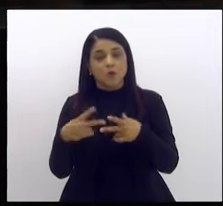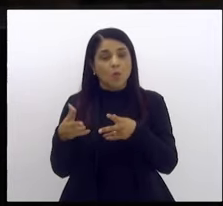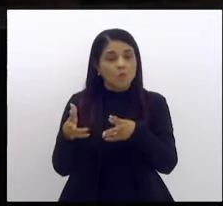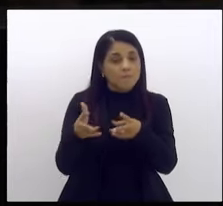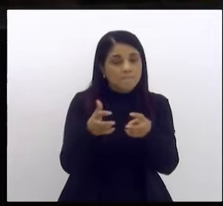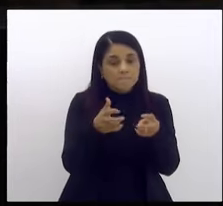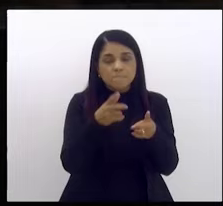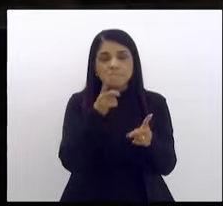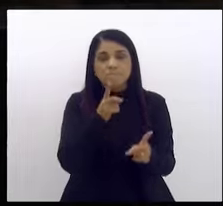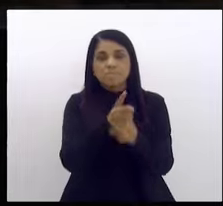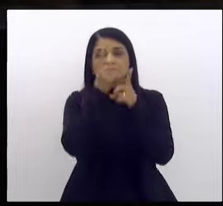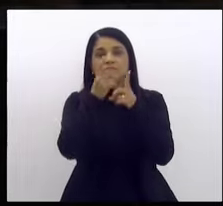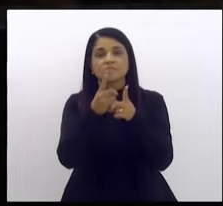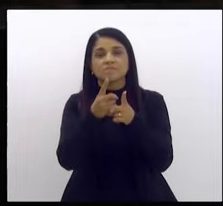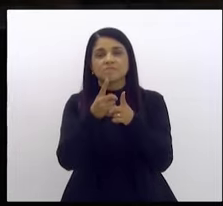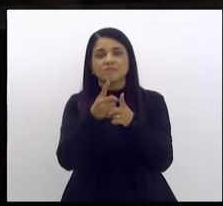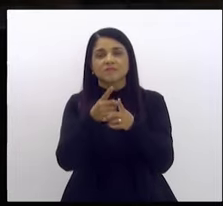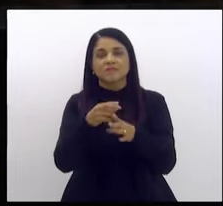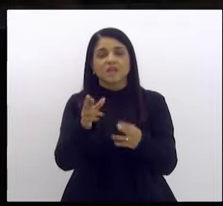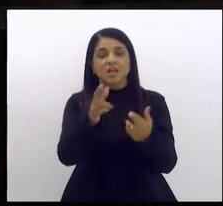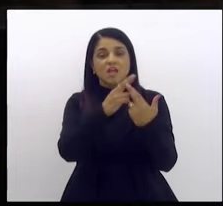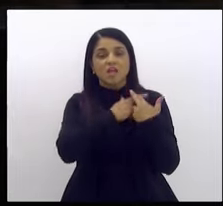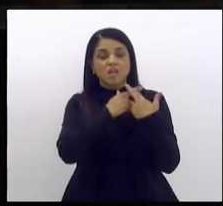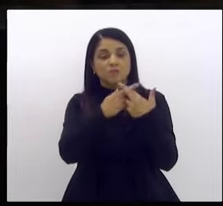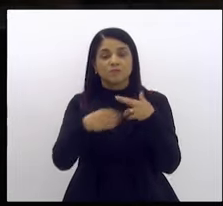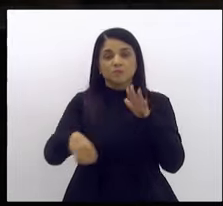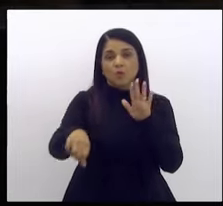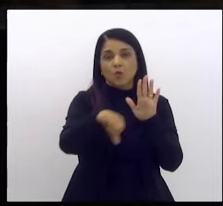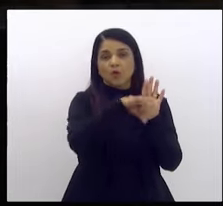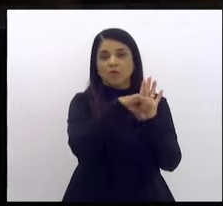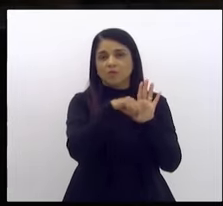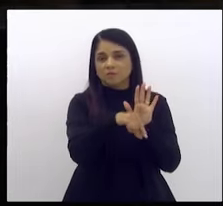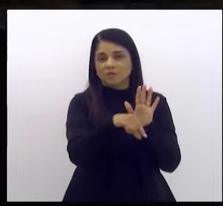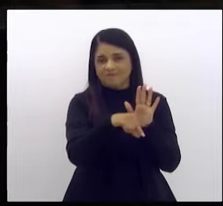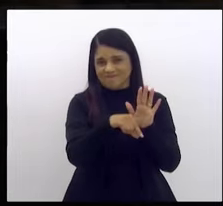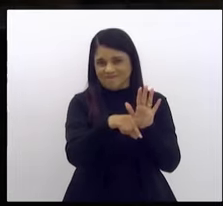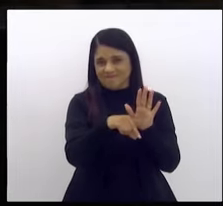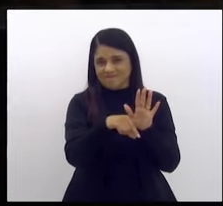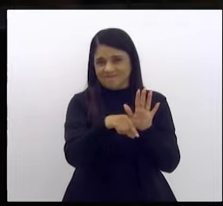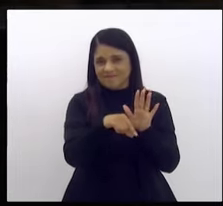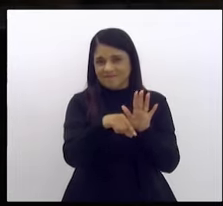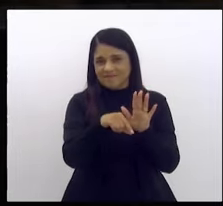identifique e responsabilize sobre aquele crime que é cometido